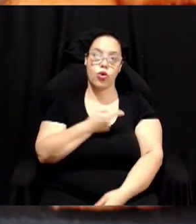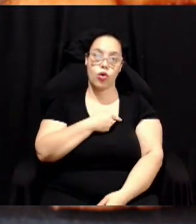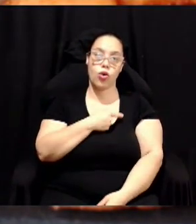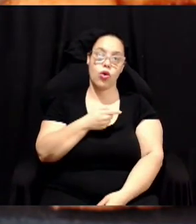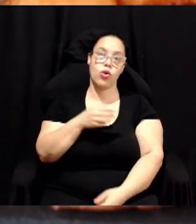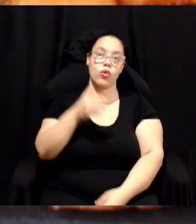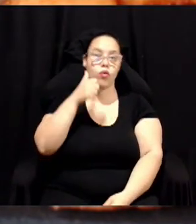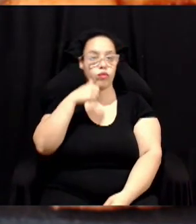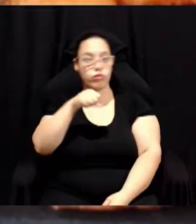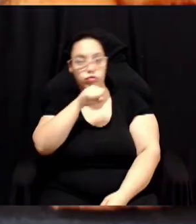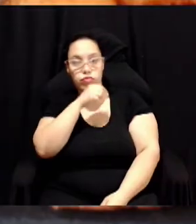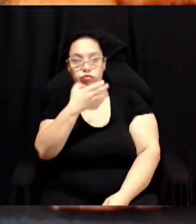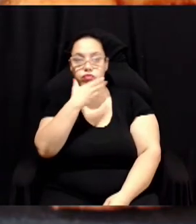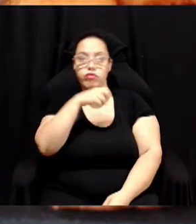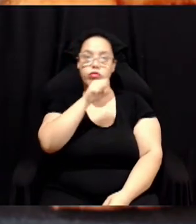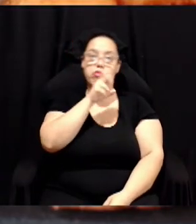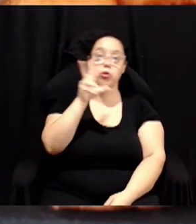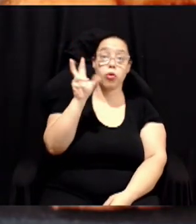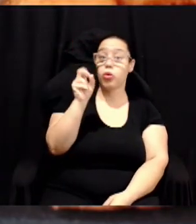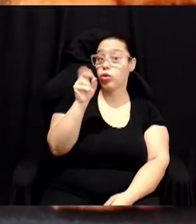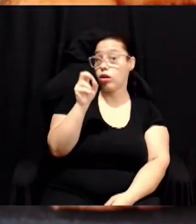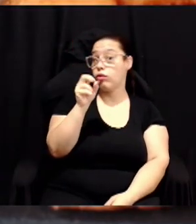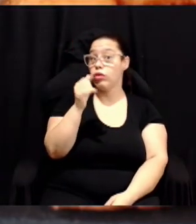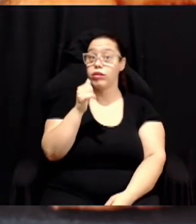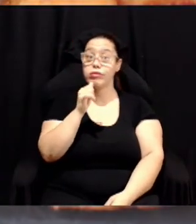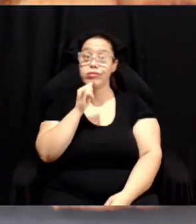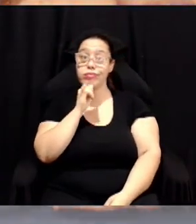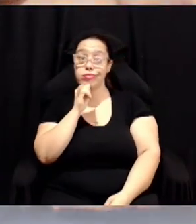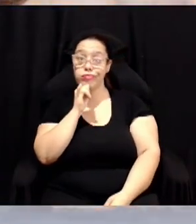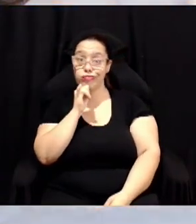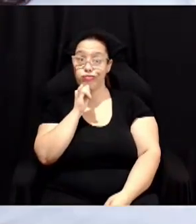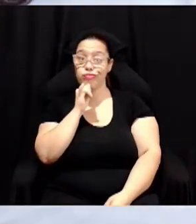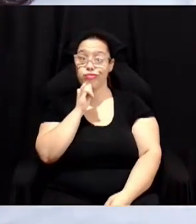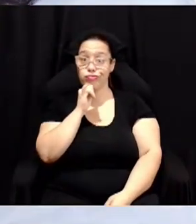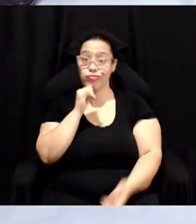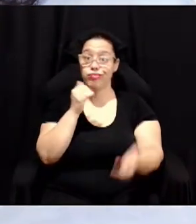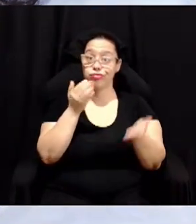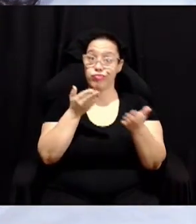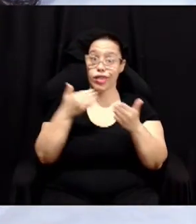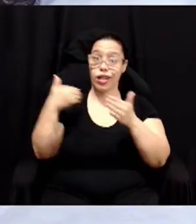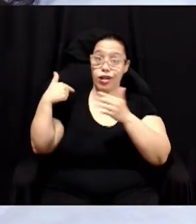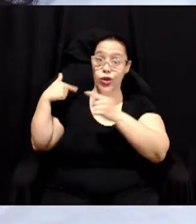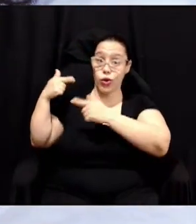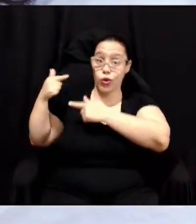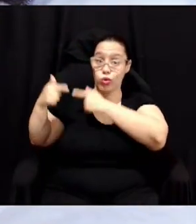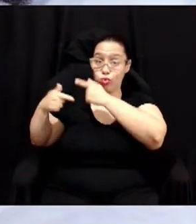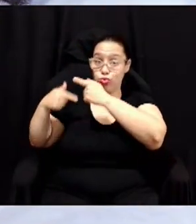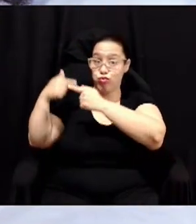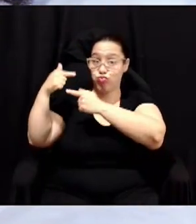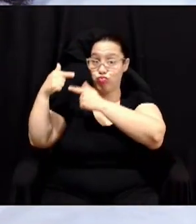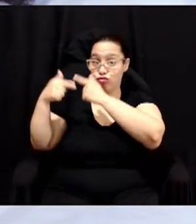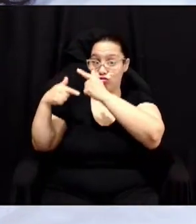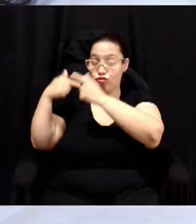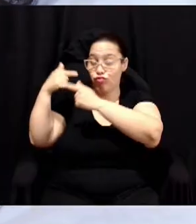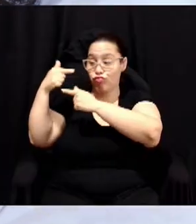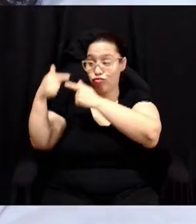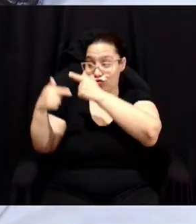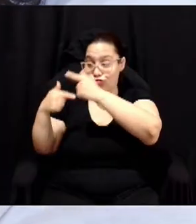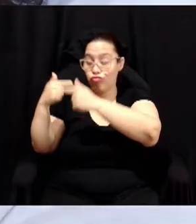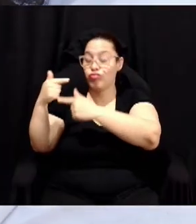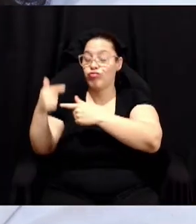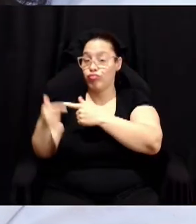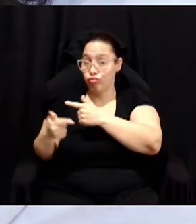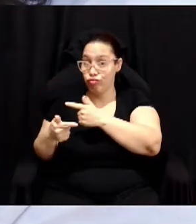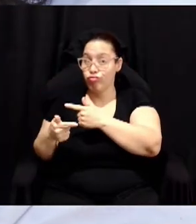nossos avós. E carregar essa herança, ela acaba fazendo com que esses